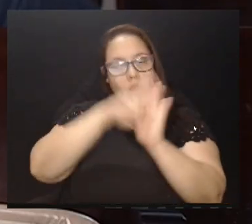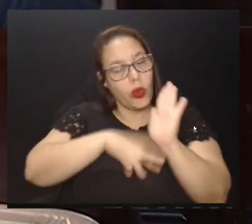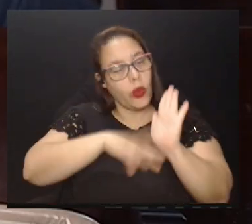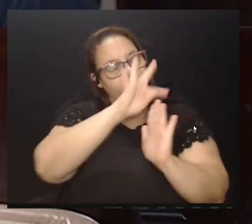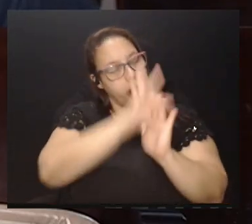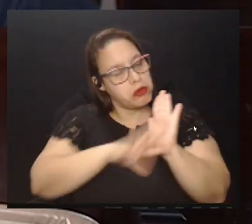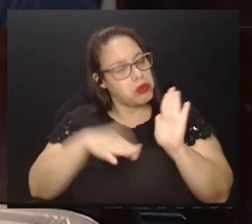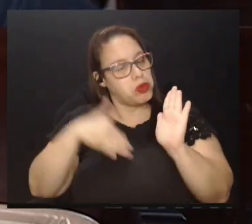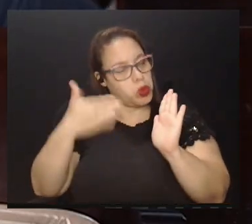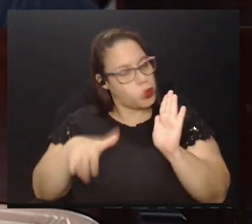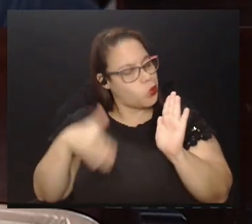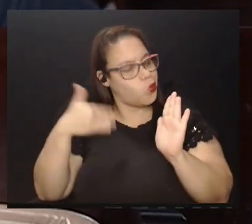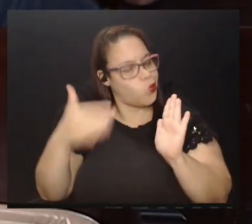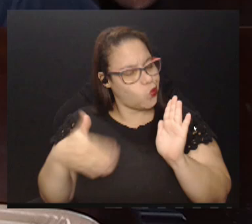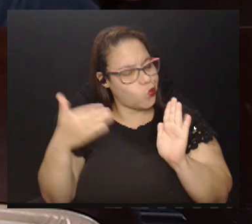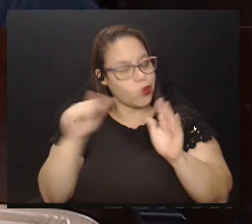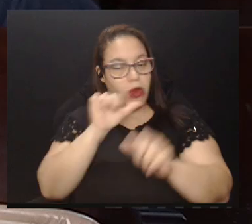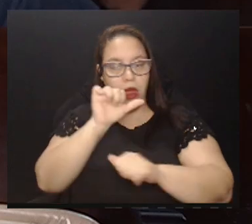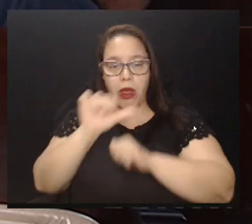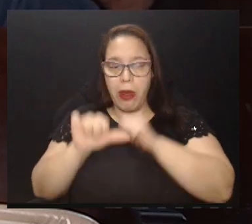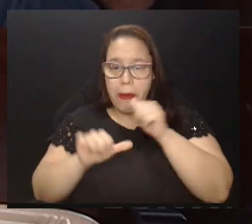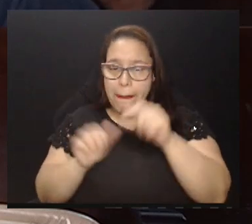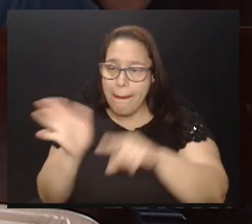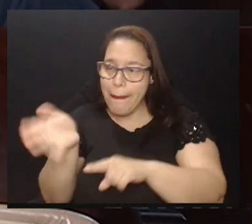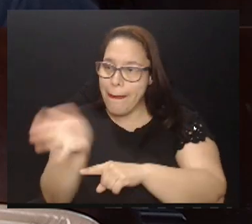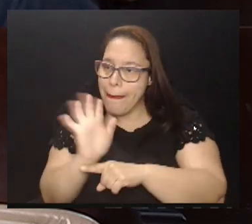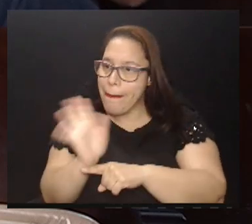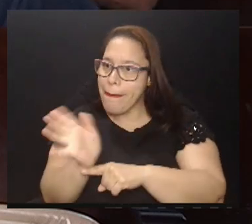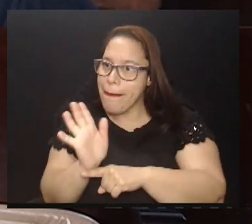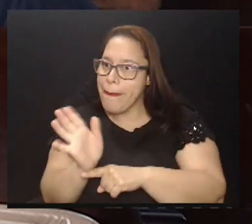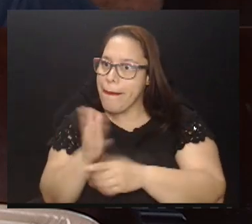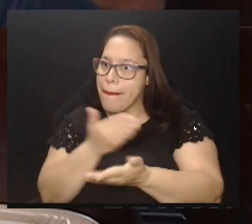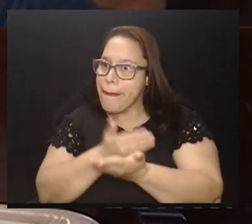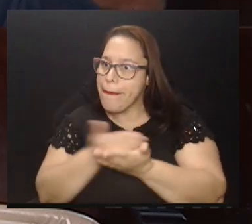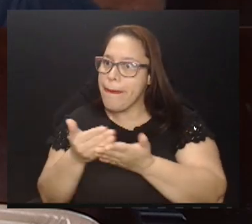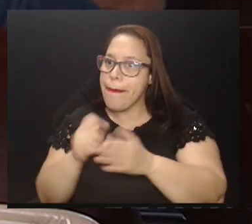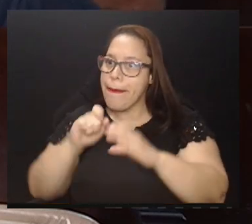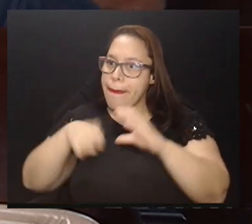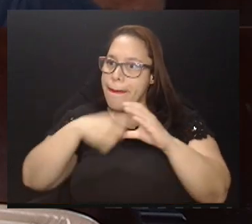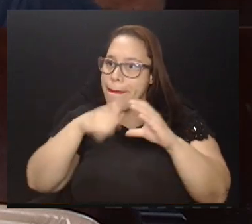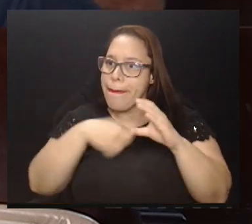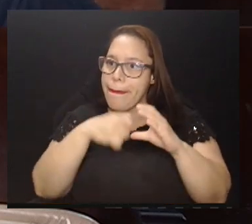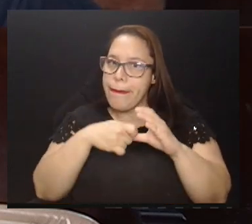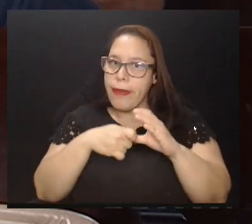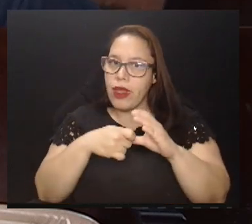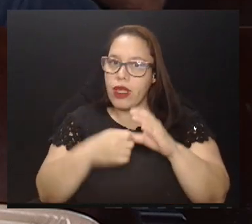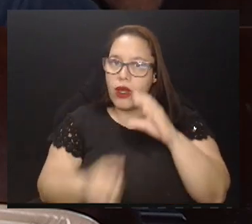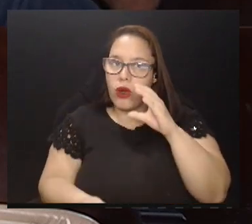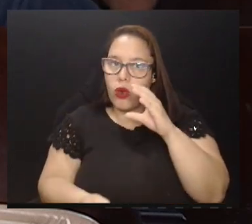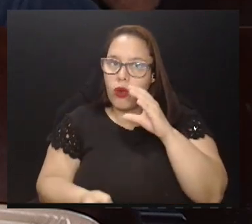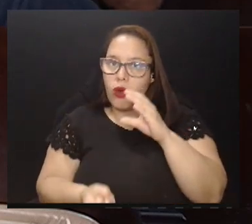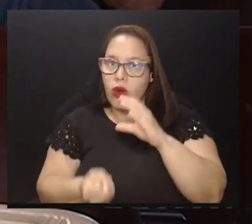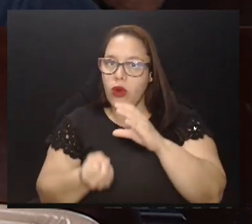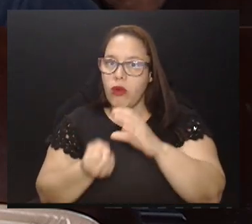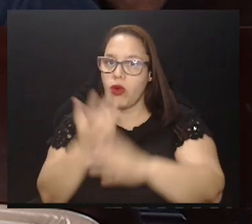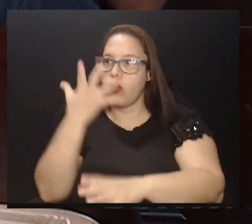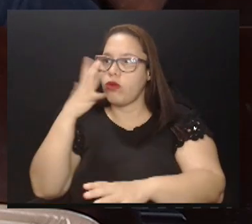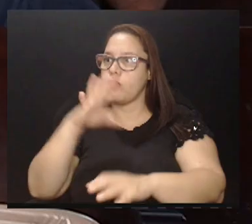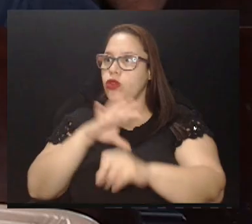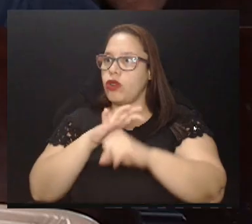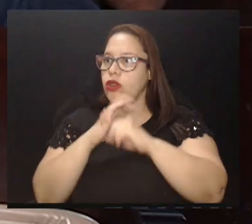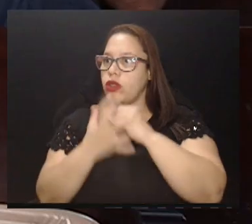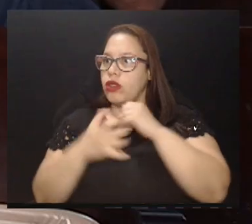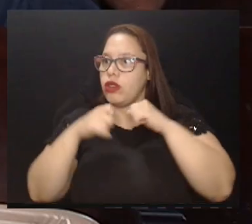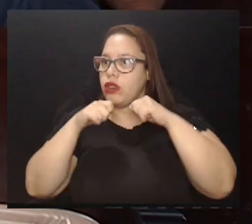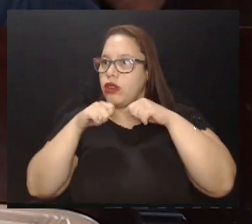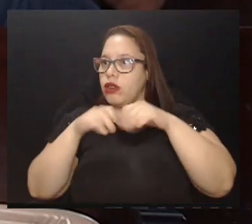virando um filme. E aí, quando a gente começou a rodar o filme, estourou o Covid. Estourou o Covid, a gente teve que